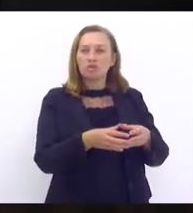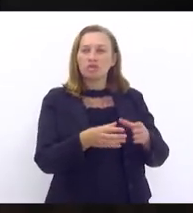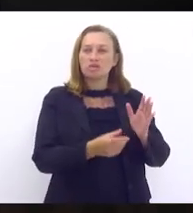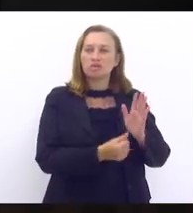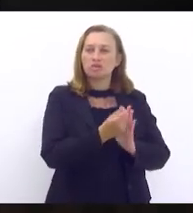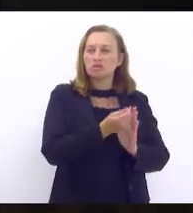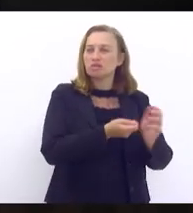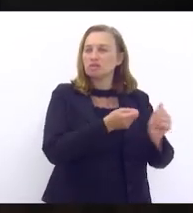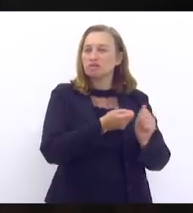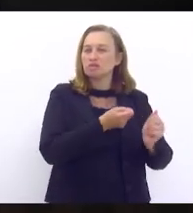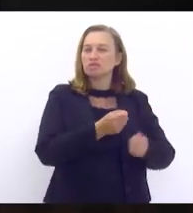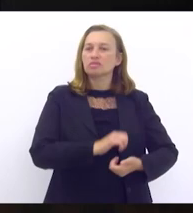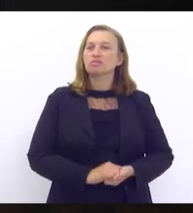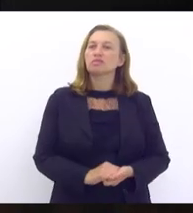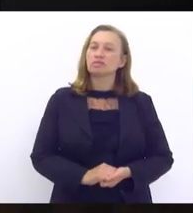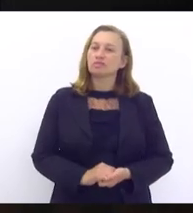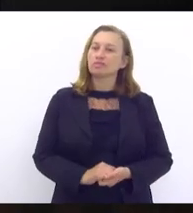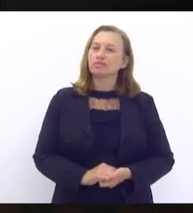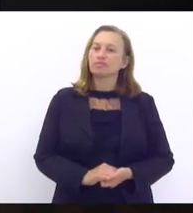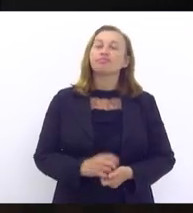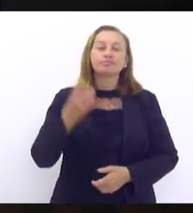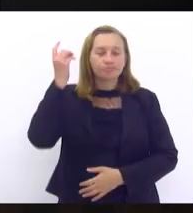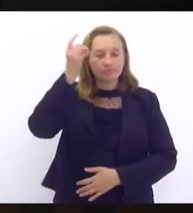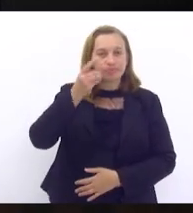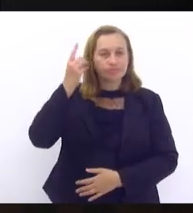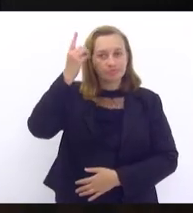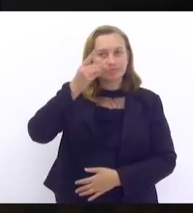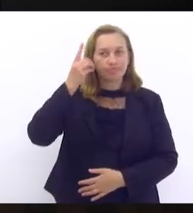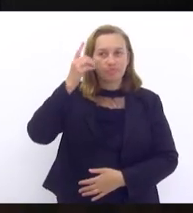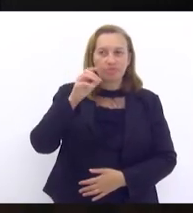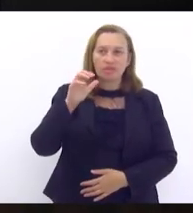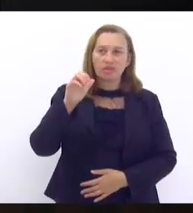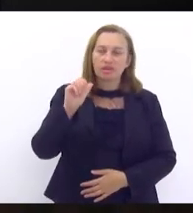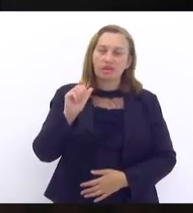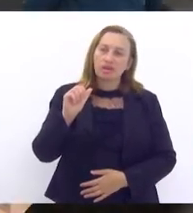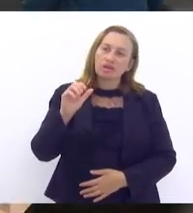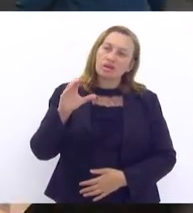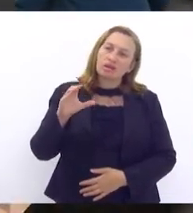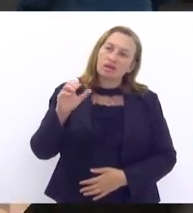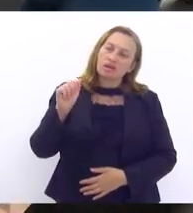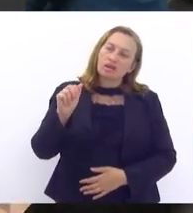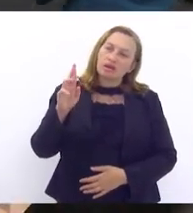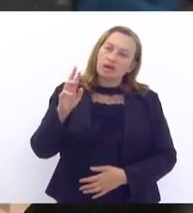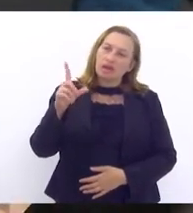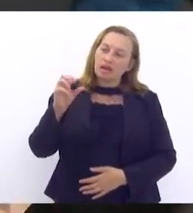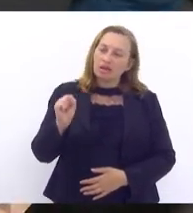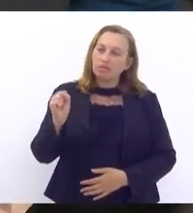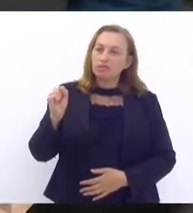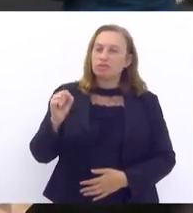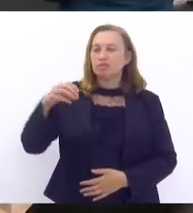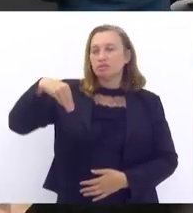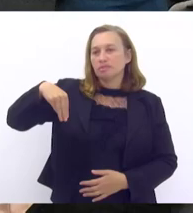Orçamento, Finanças e Fiscalização, deputado Carlos Macedo.